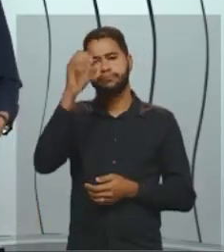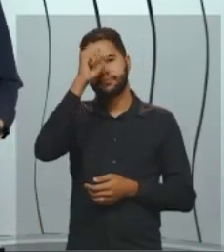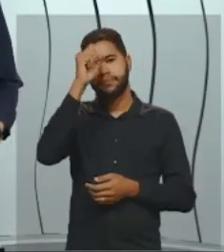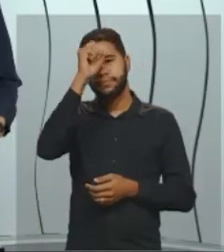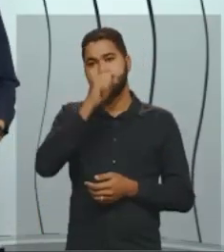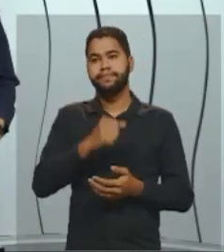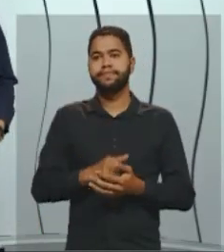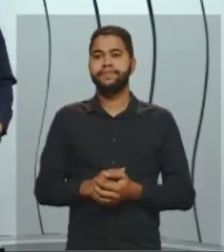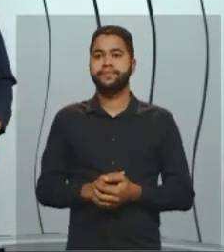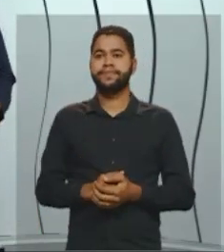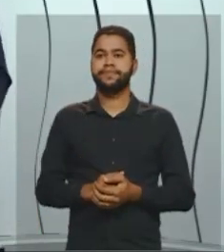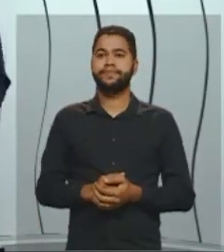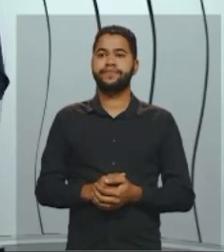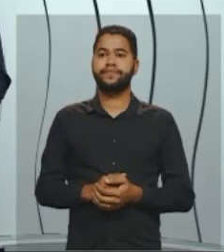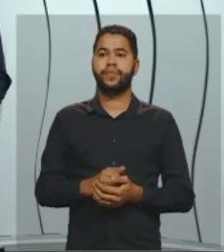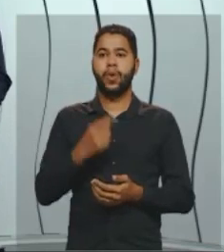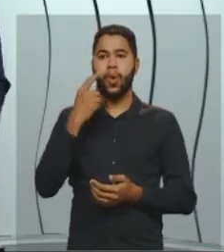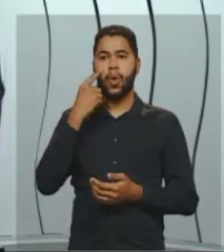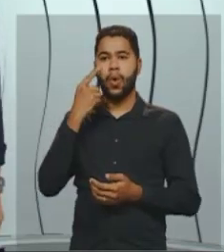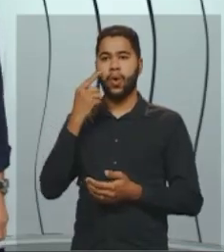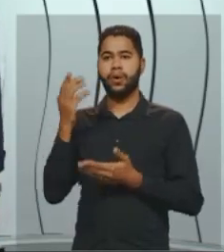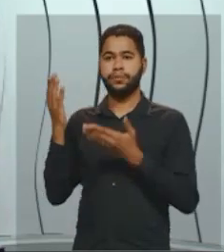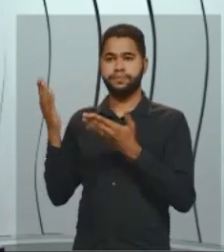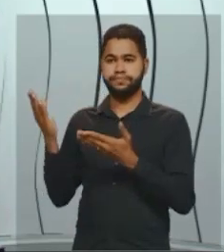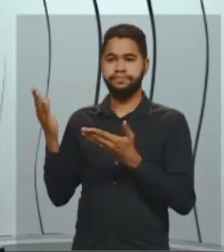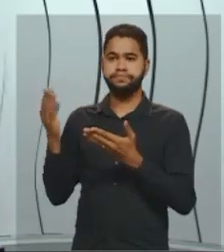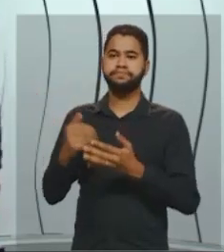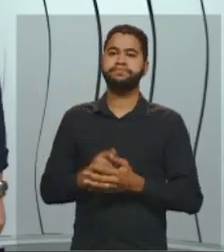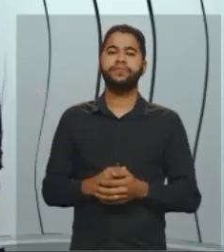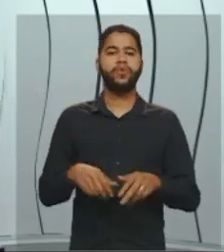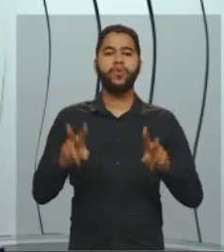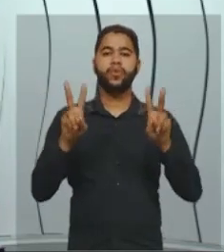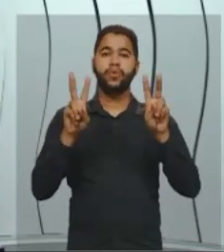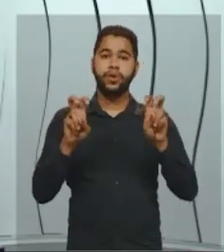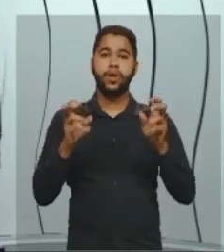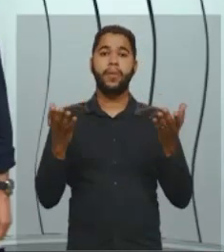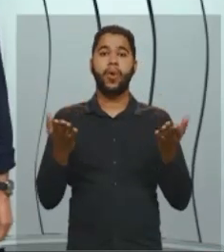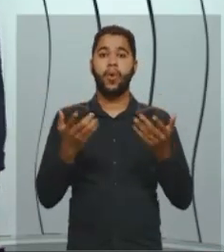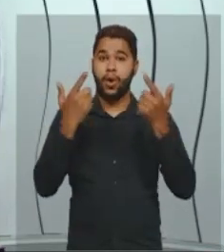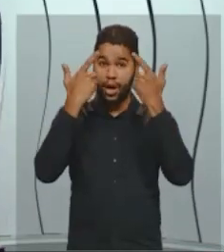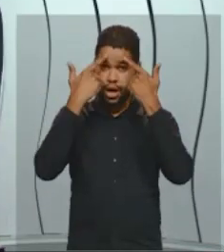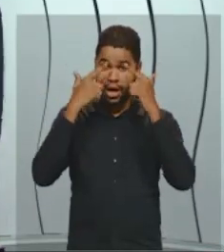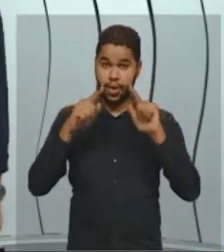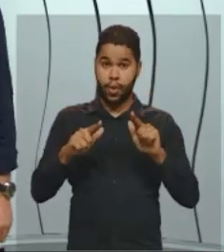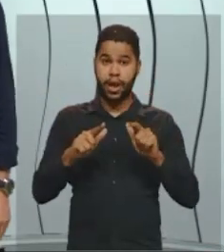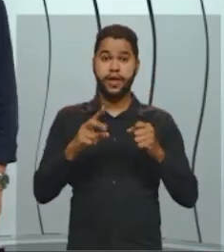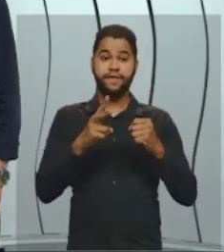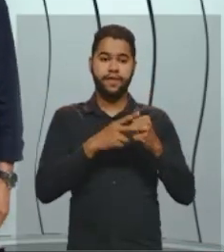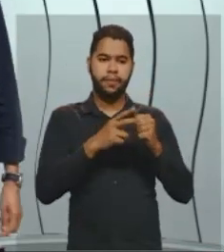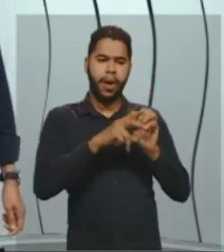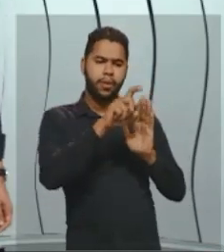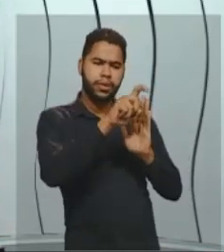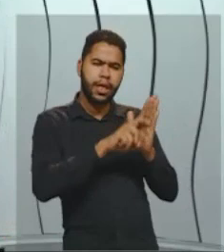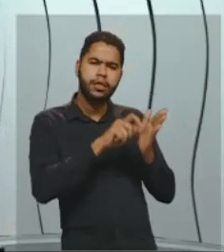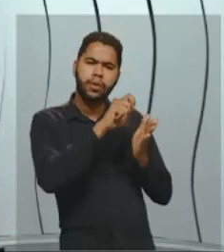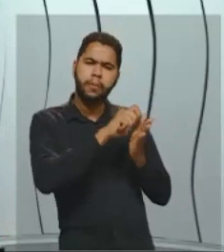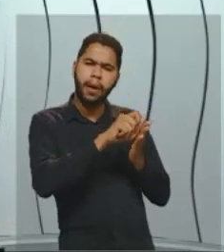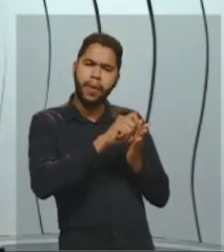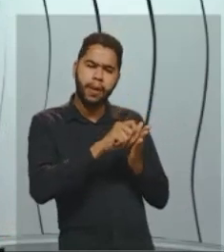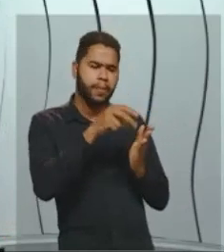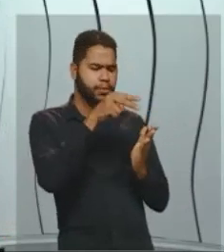So let's get started. Vamos começar. Então, o tema de hoje, linguagem não verbal em textos, que a gente fala